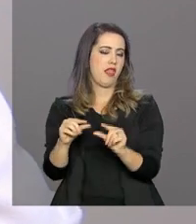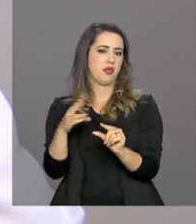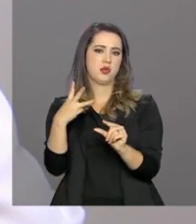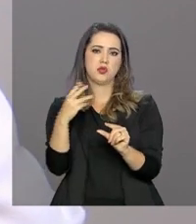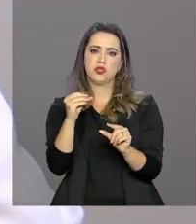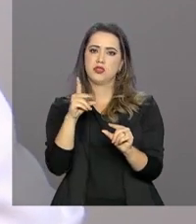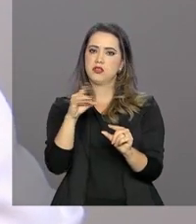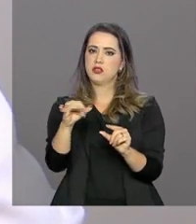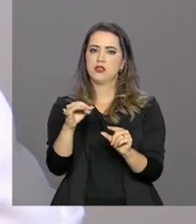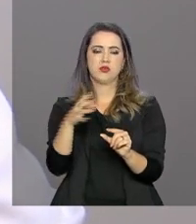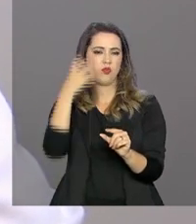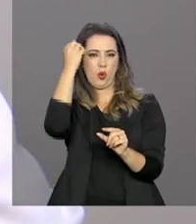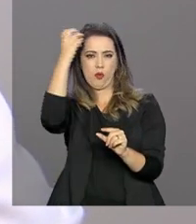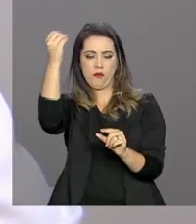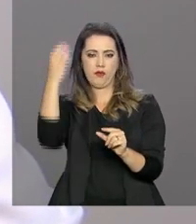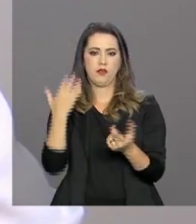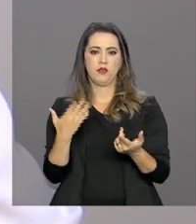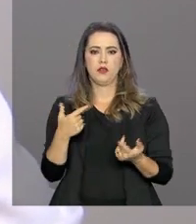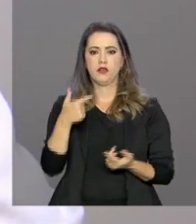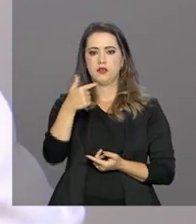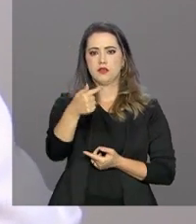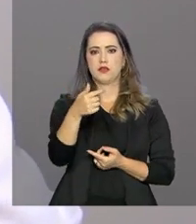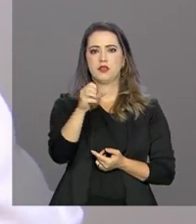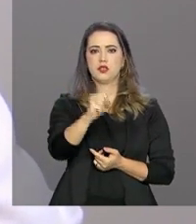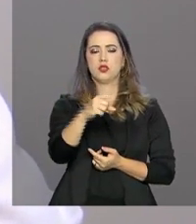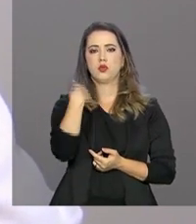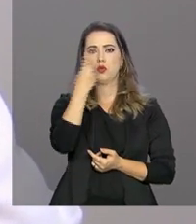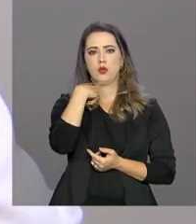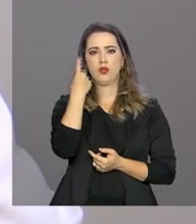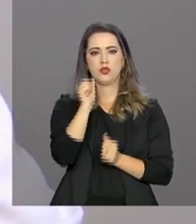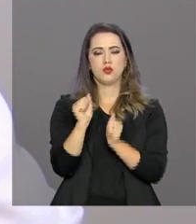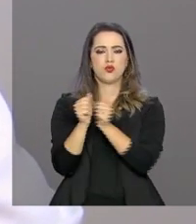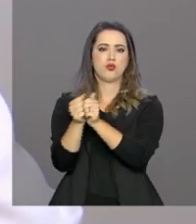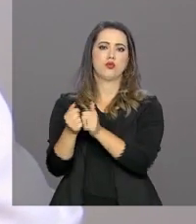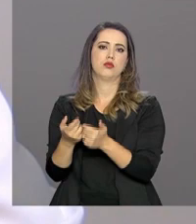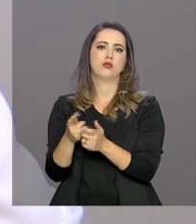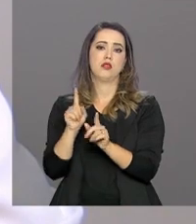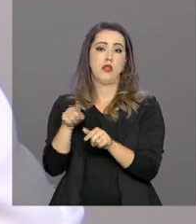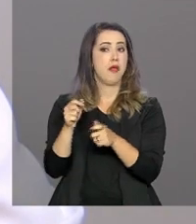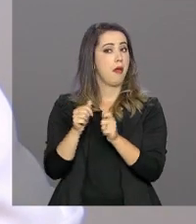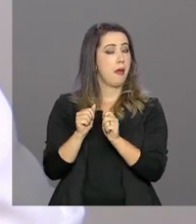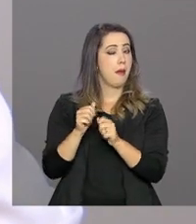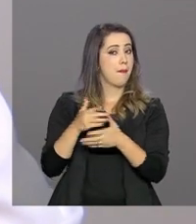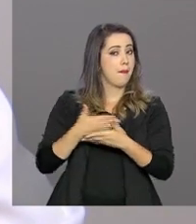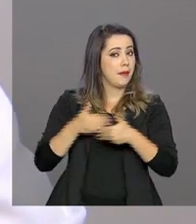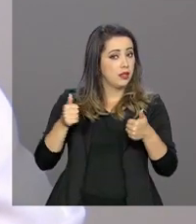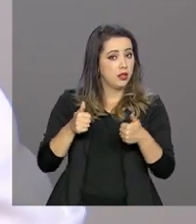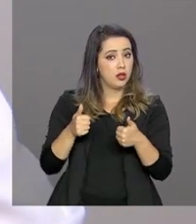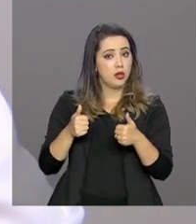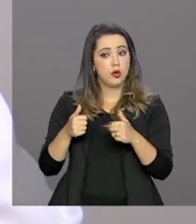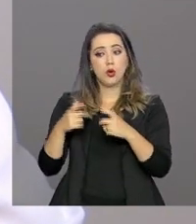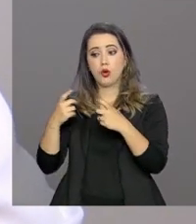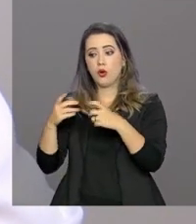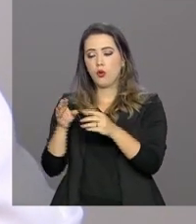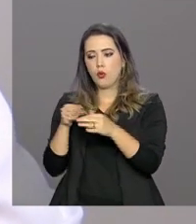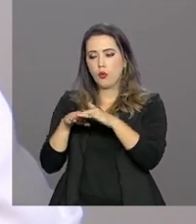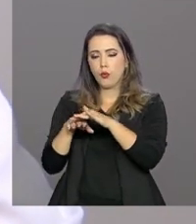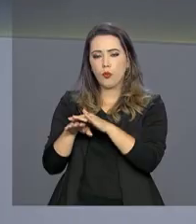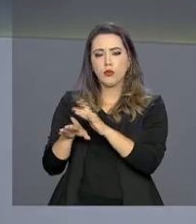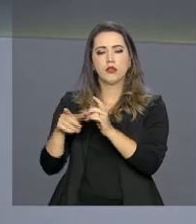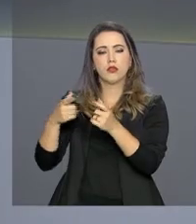não faz uma viagem de sete oito horas de avião e é melhor você hospedar ele e do que